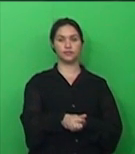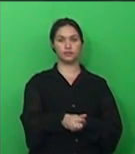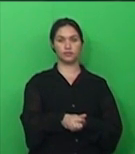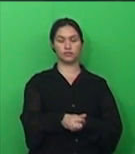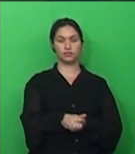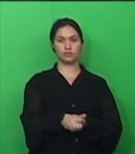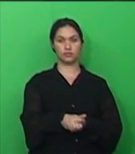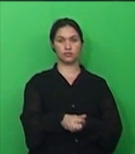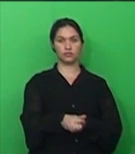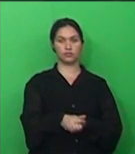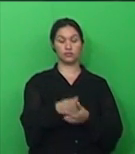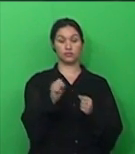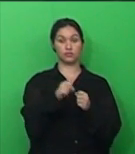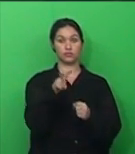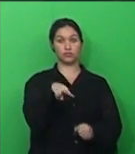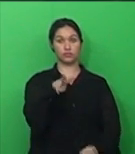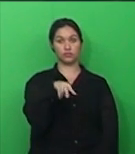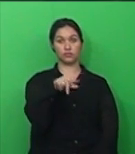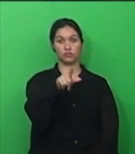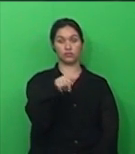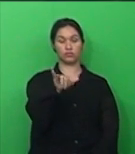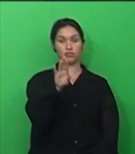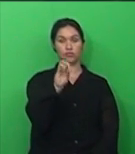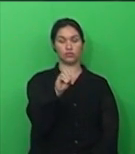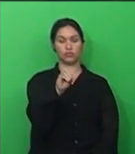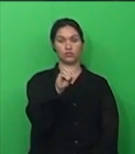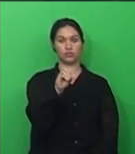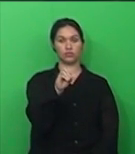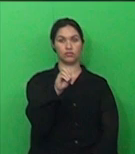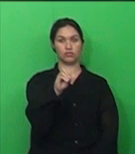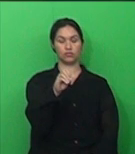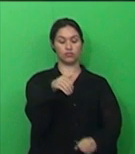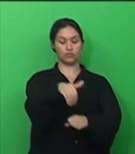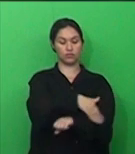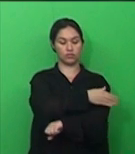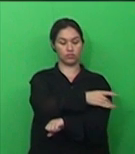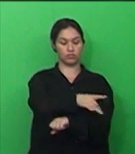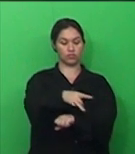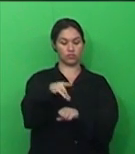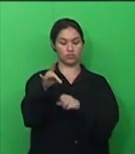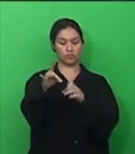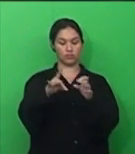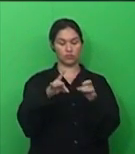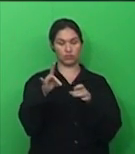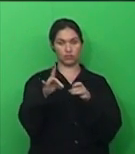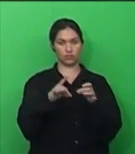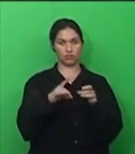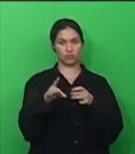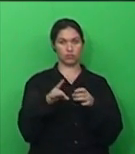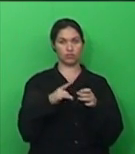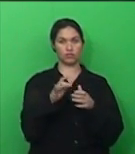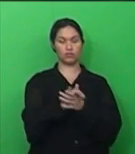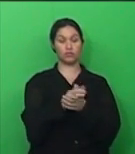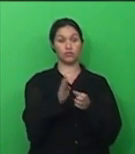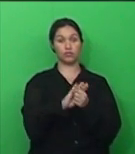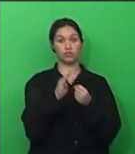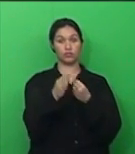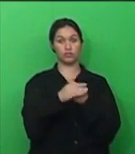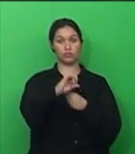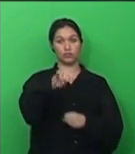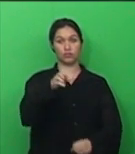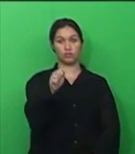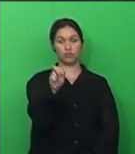976/17, autoria vereador Zário Casagrande. Assunto: pavimentação das ruas de chão batido, localizada no bairro